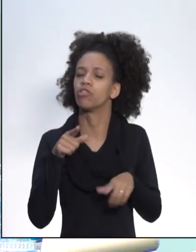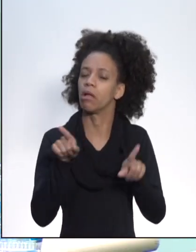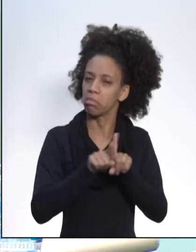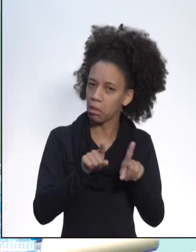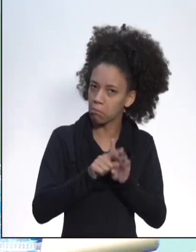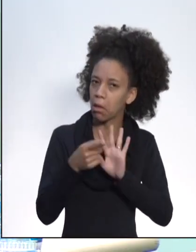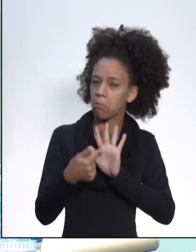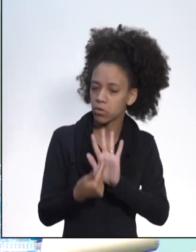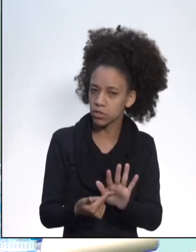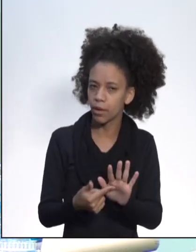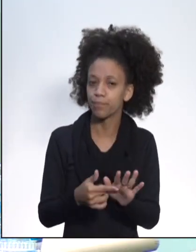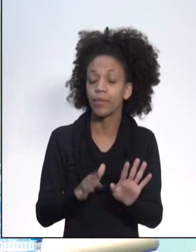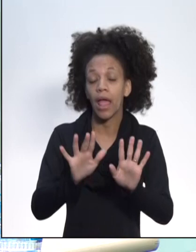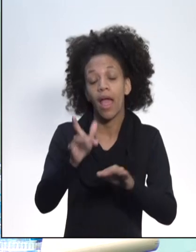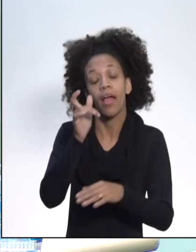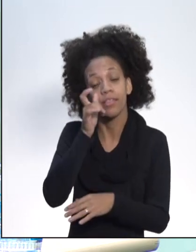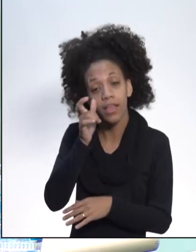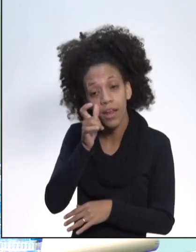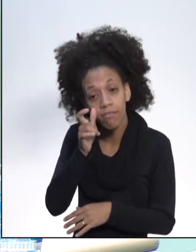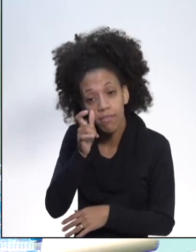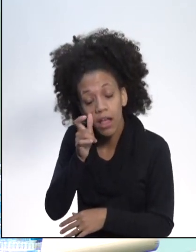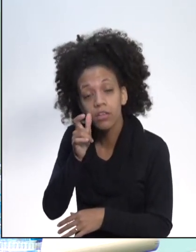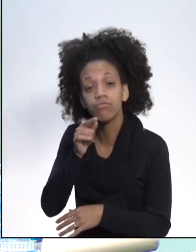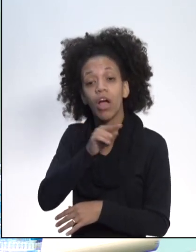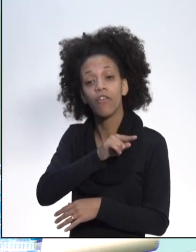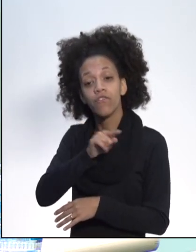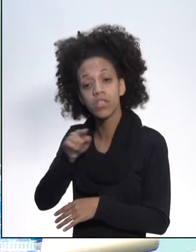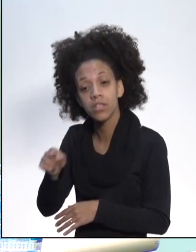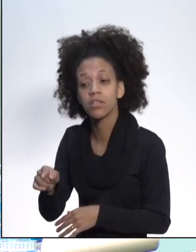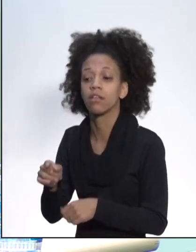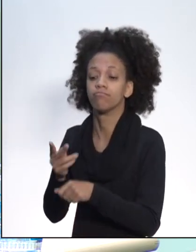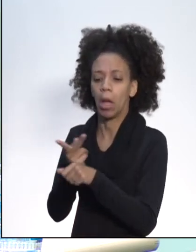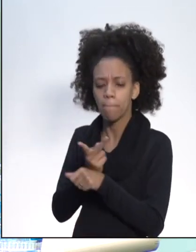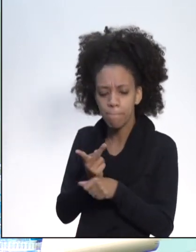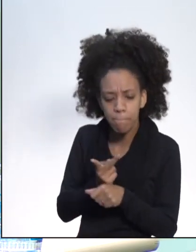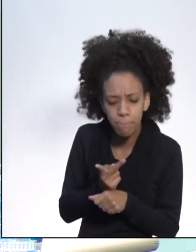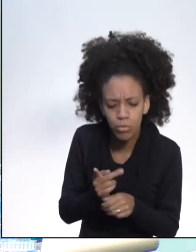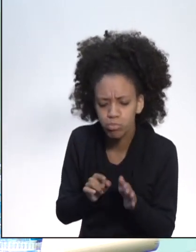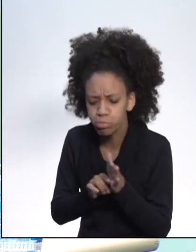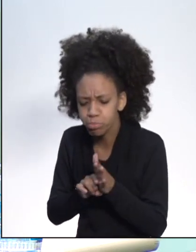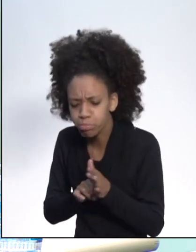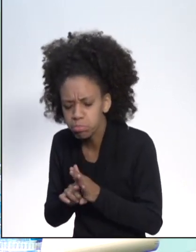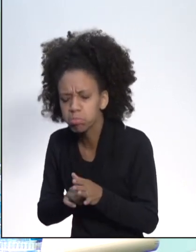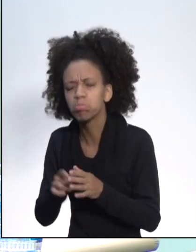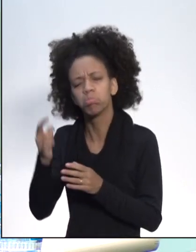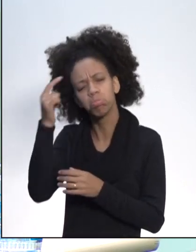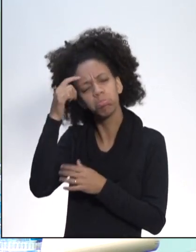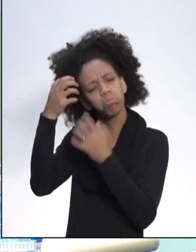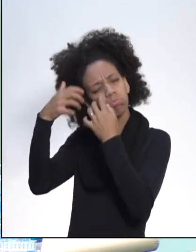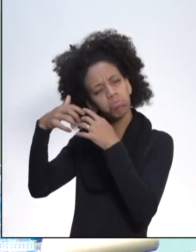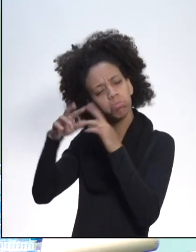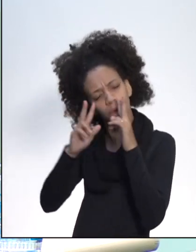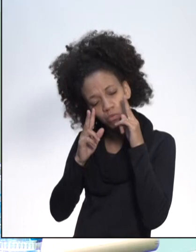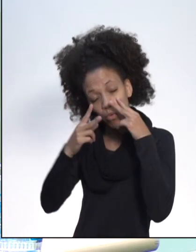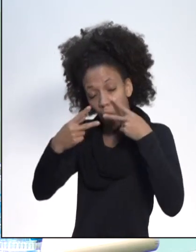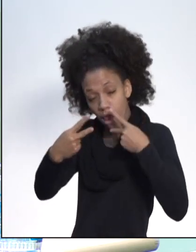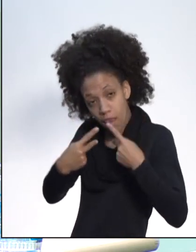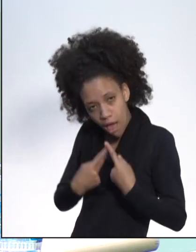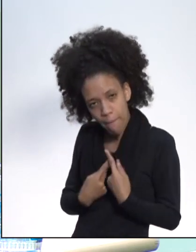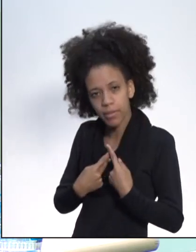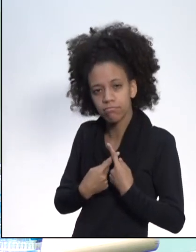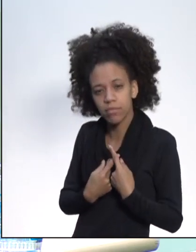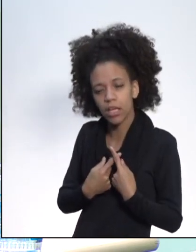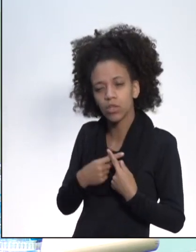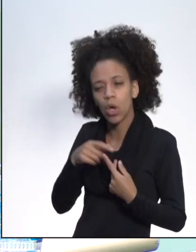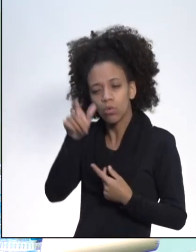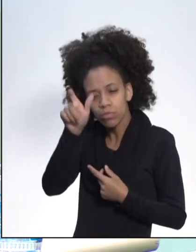vocês procurem identificar, pensar, refletir nos pontos fracos de vocês, naquilo que vocês identificam